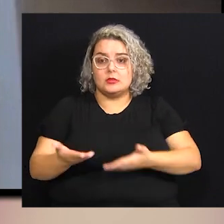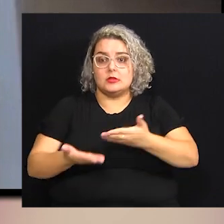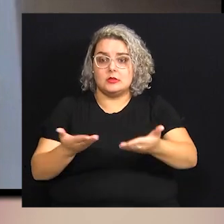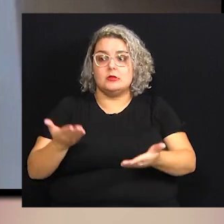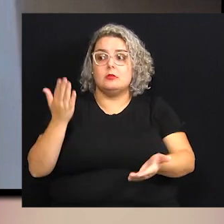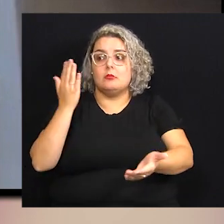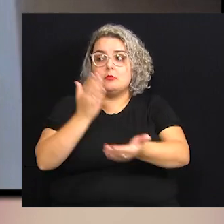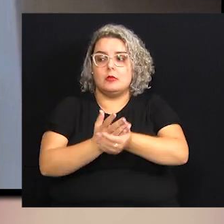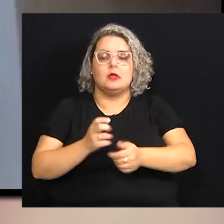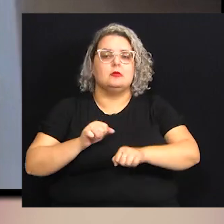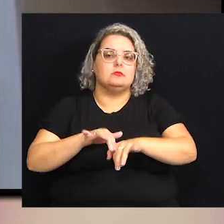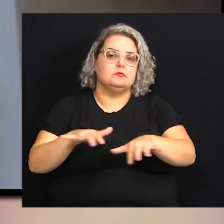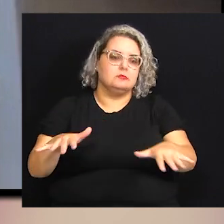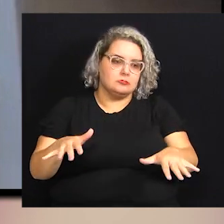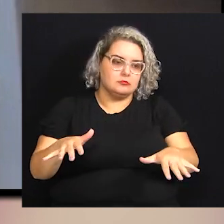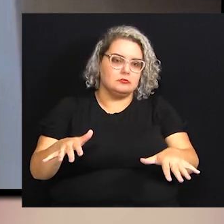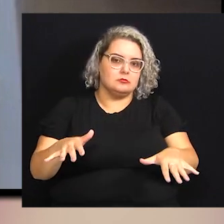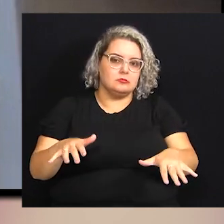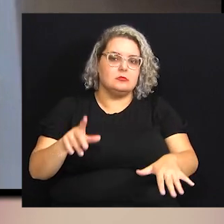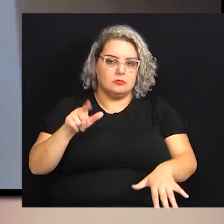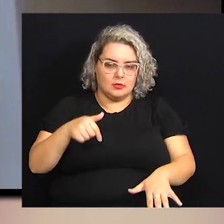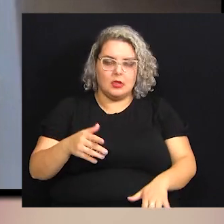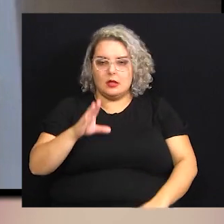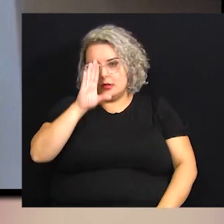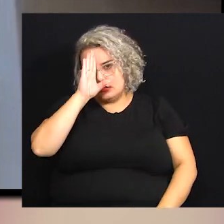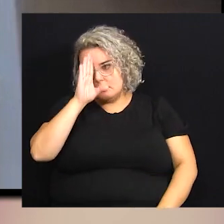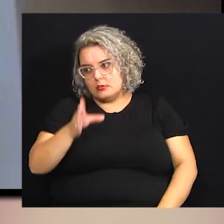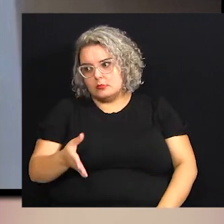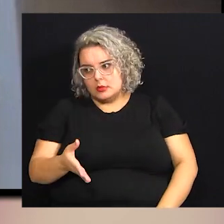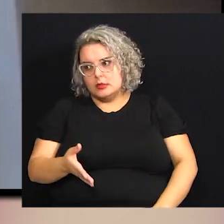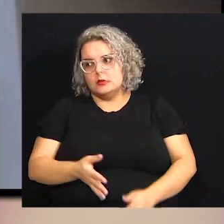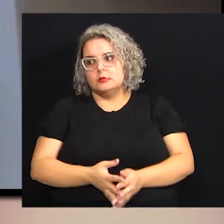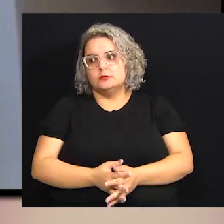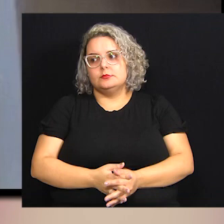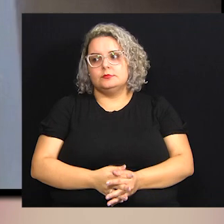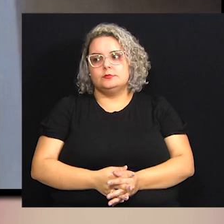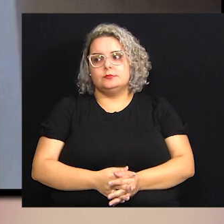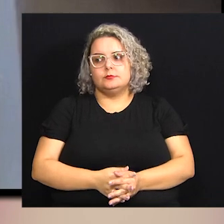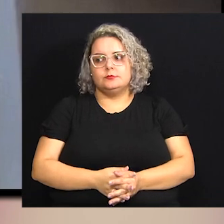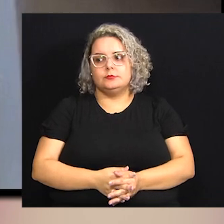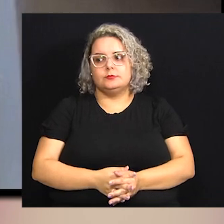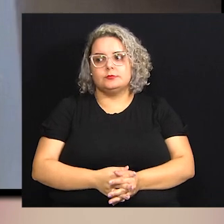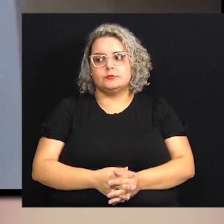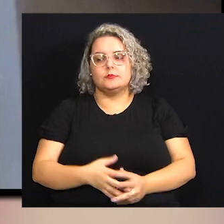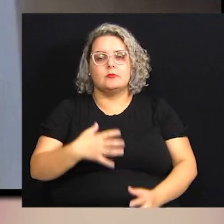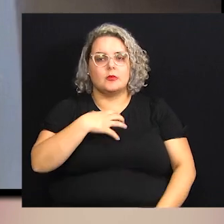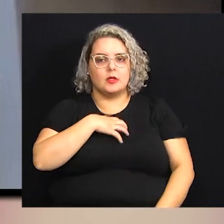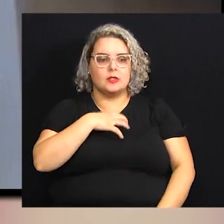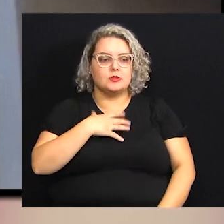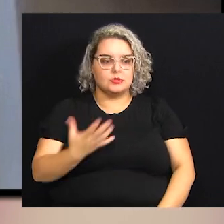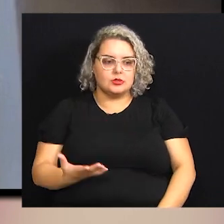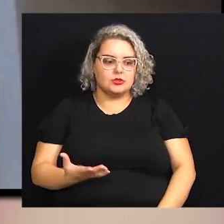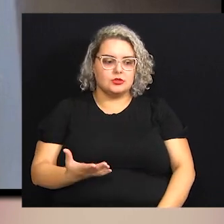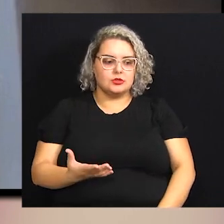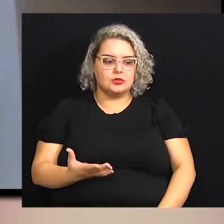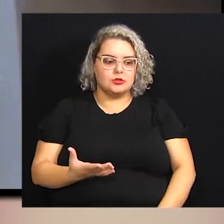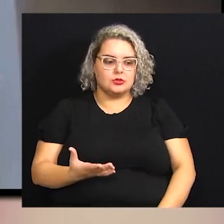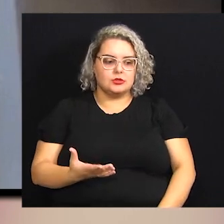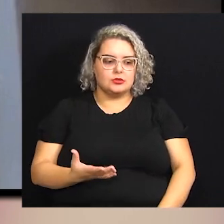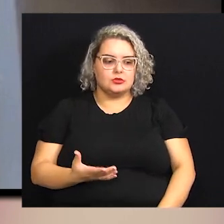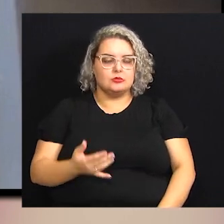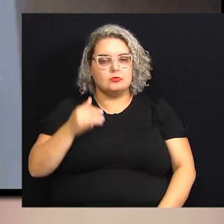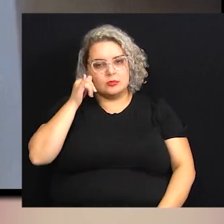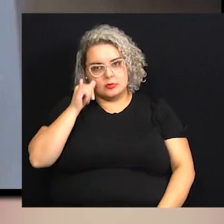que está sendo tratada para de transmitir. Então, essa é a principal maneira da gente prevenir,